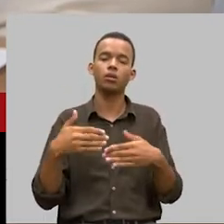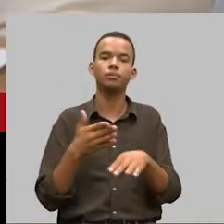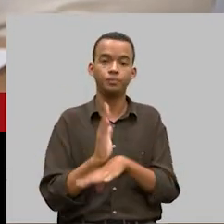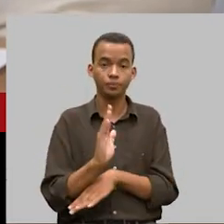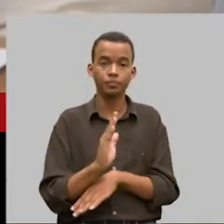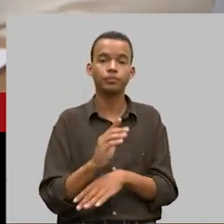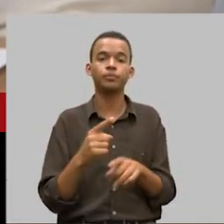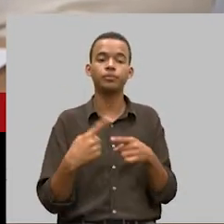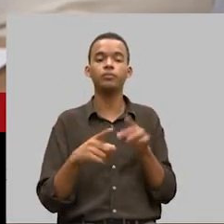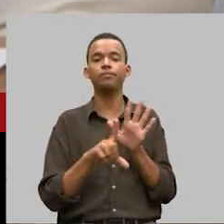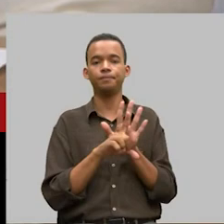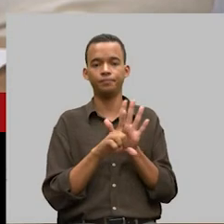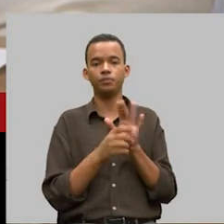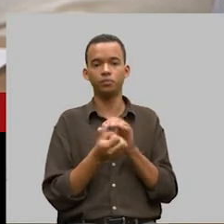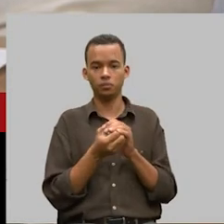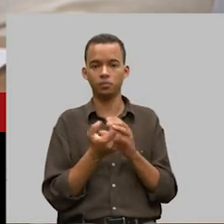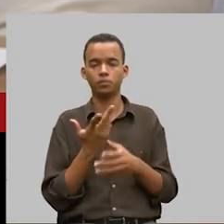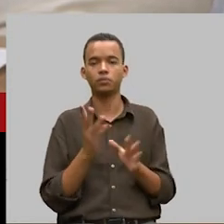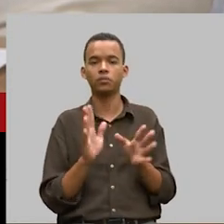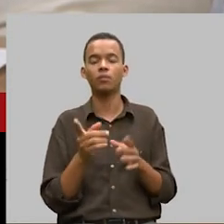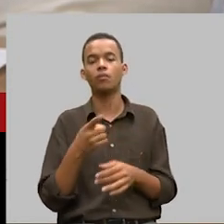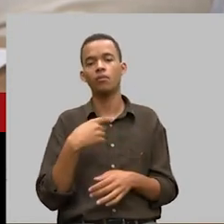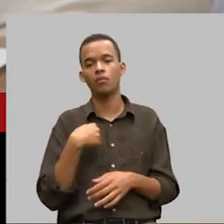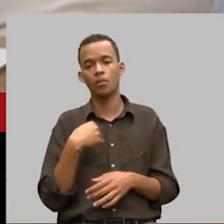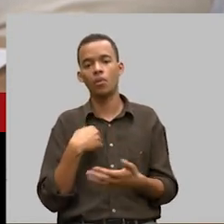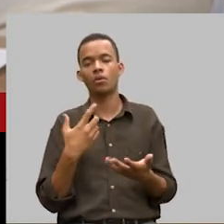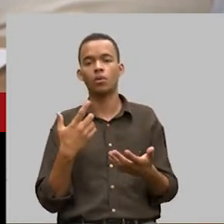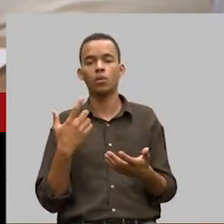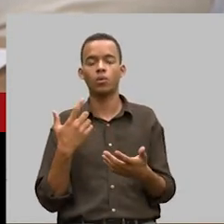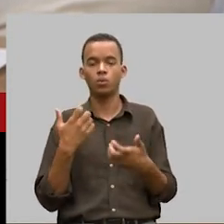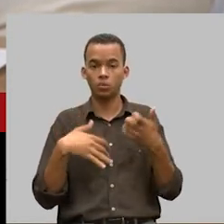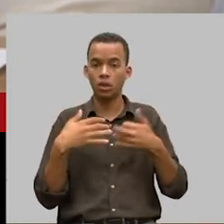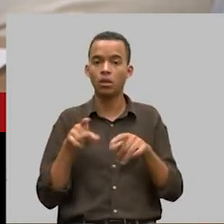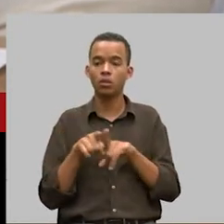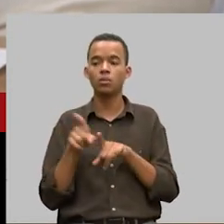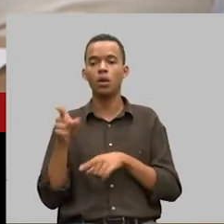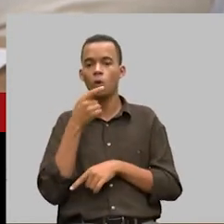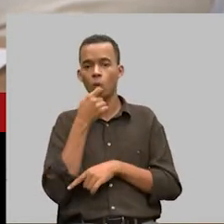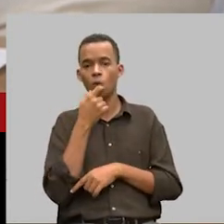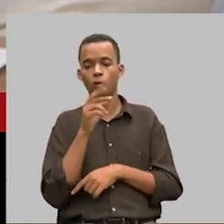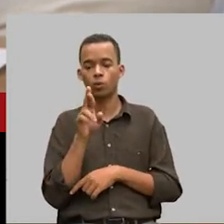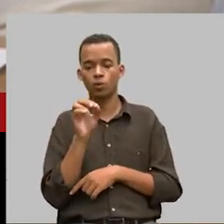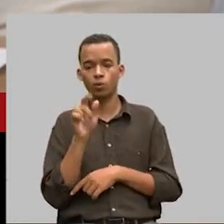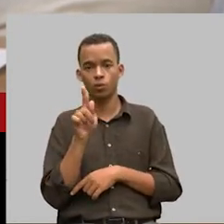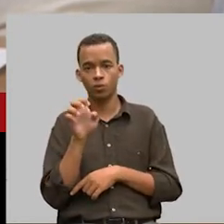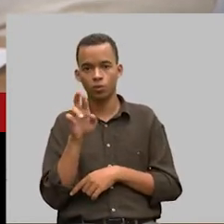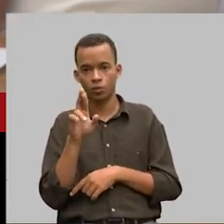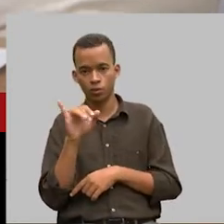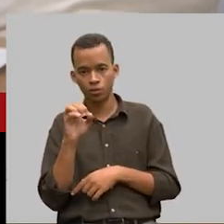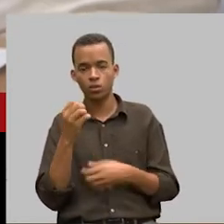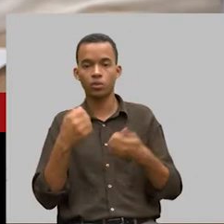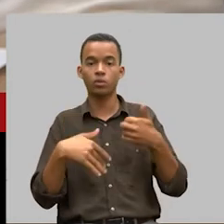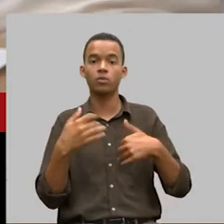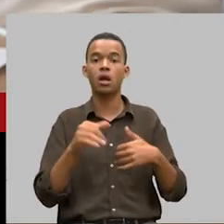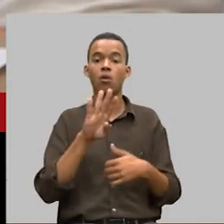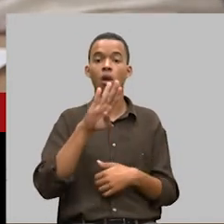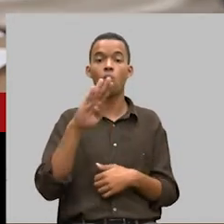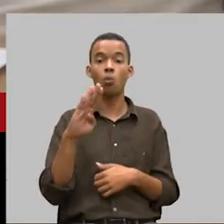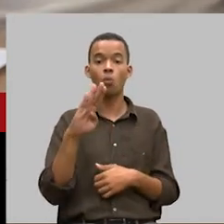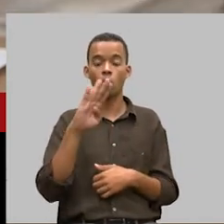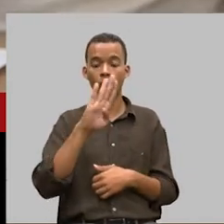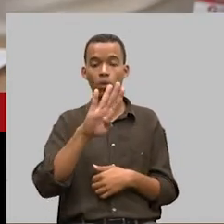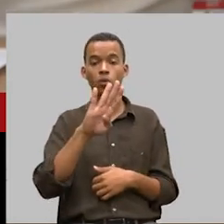dessa legislação Então como o Rogério também diz a parte orçamentária gente 4 milhões hoje pro estado